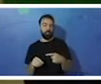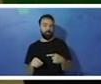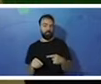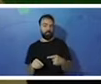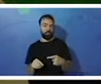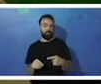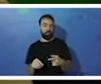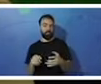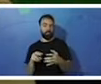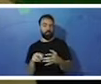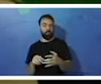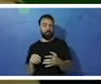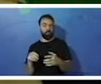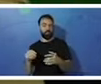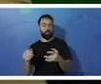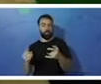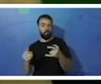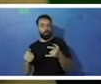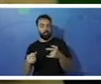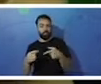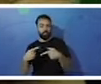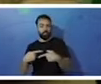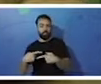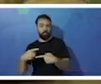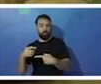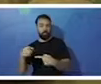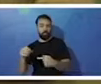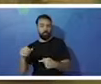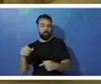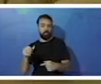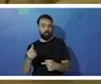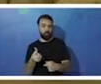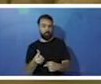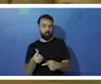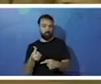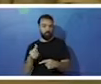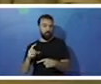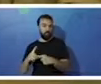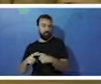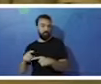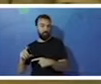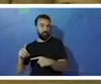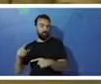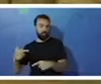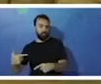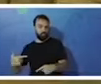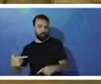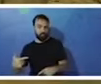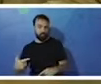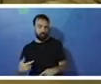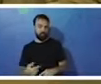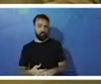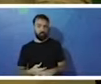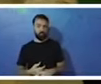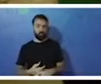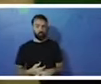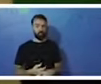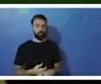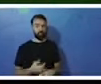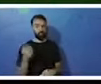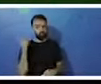lá, 6 vezes 7 igual a 42. Então, aqui é o 7,